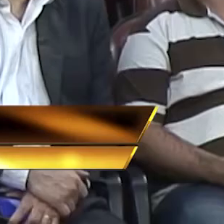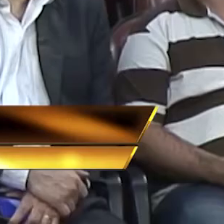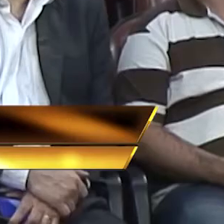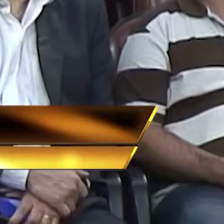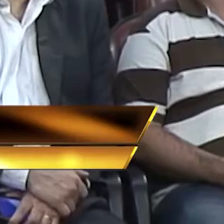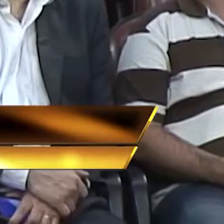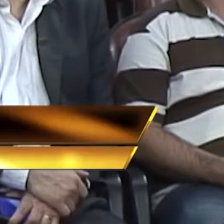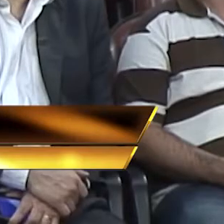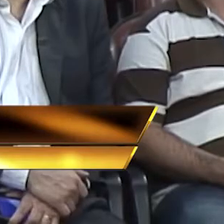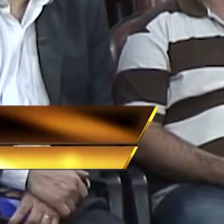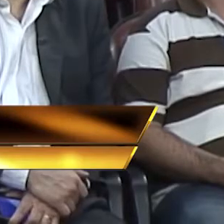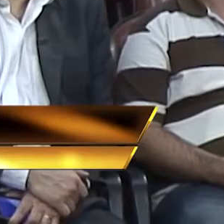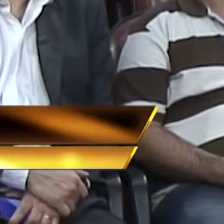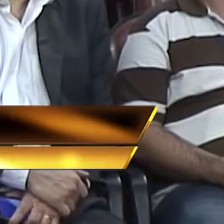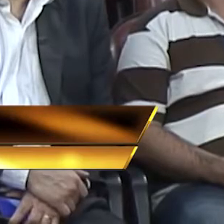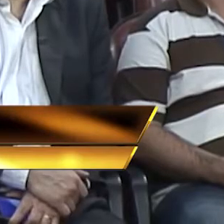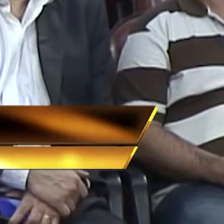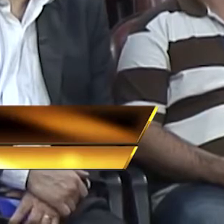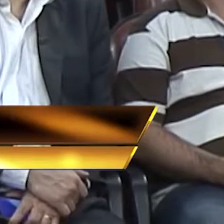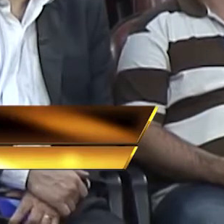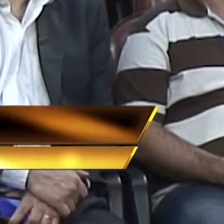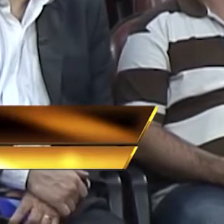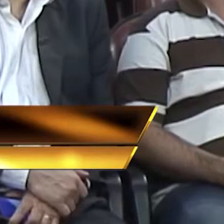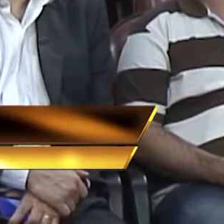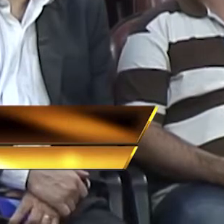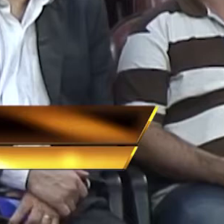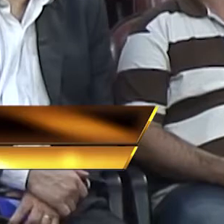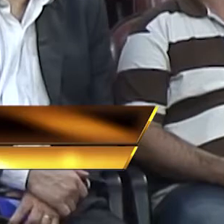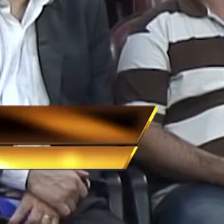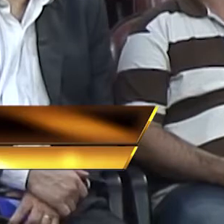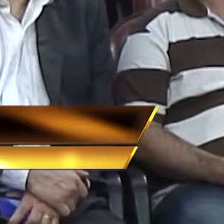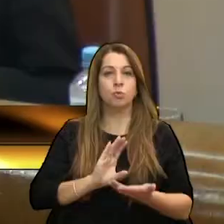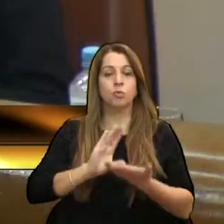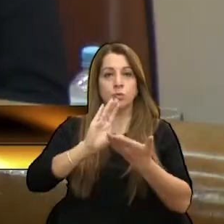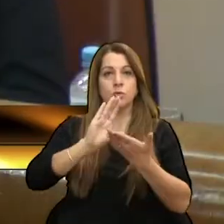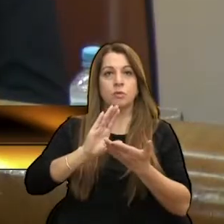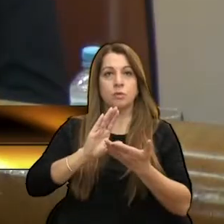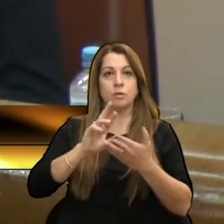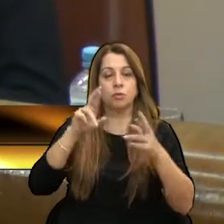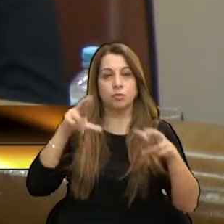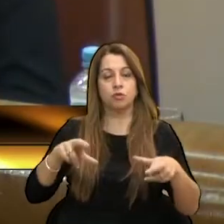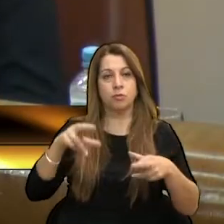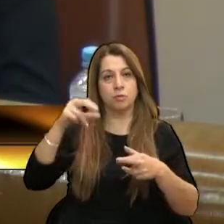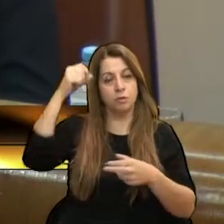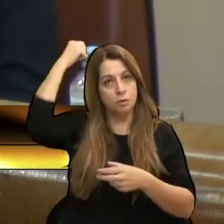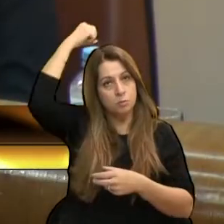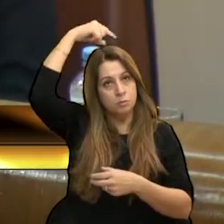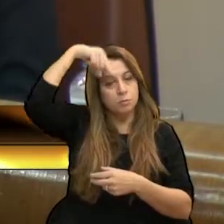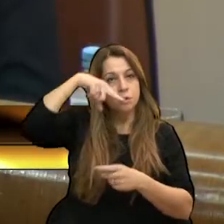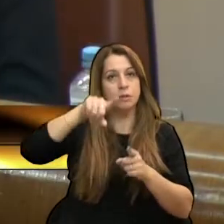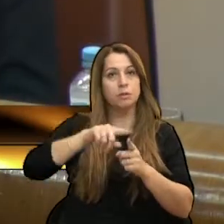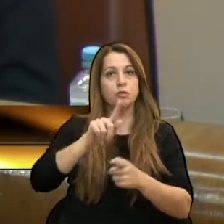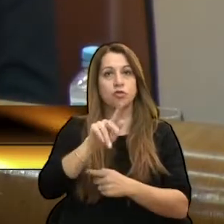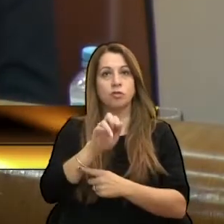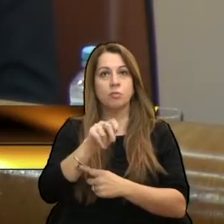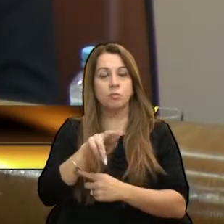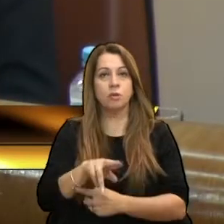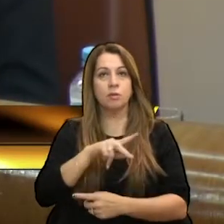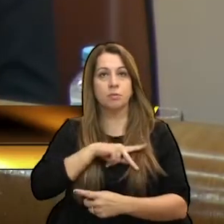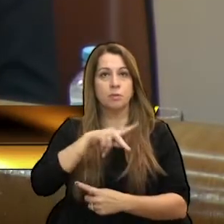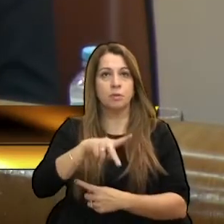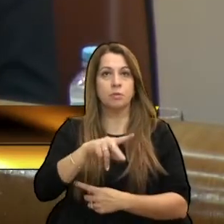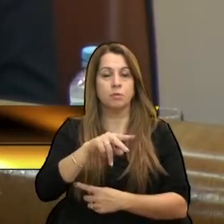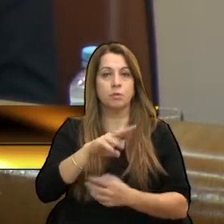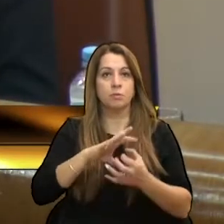Senhor Jaime Perim, presidente do Conselho Regional Espírita. Senhor Gilmar Vieira, presidente